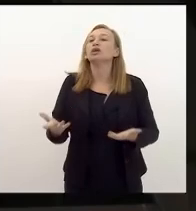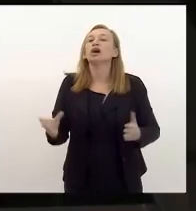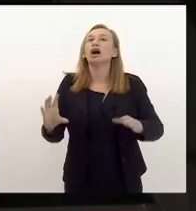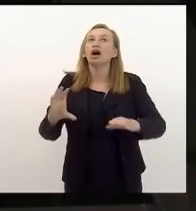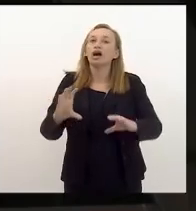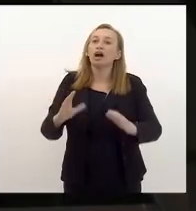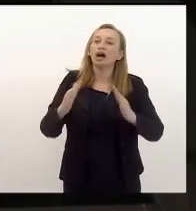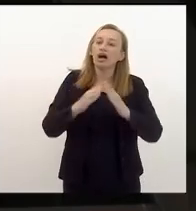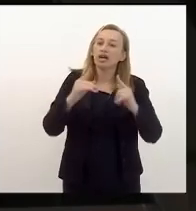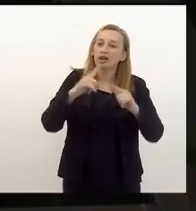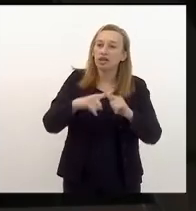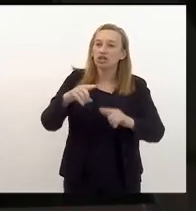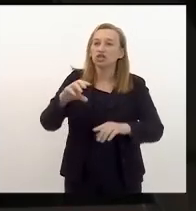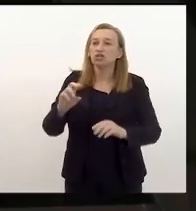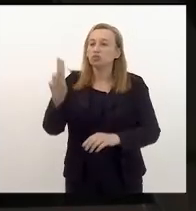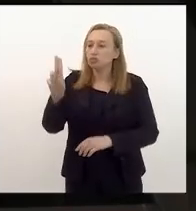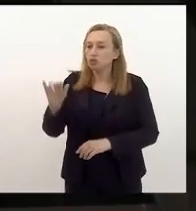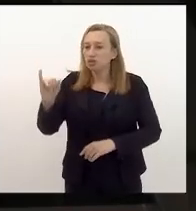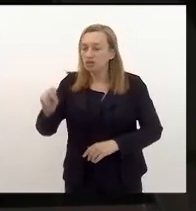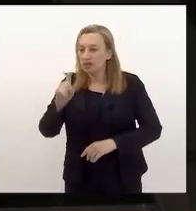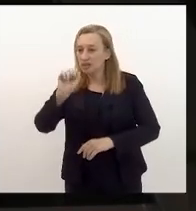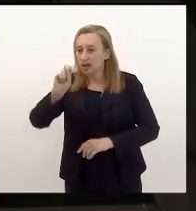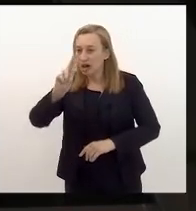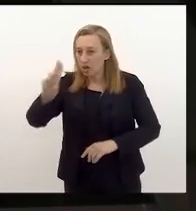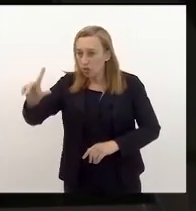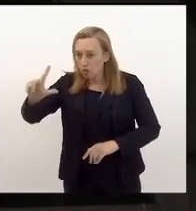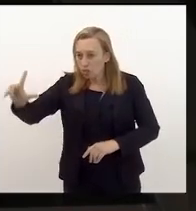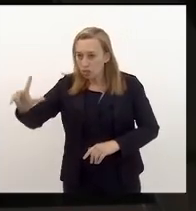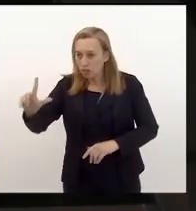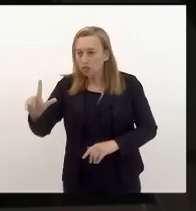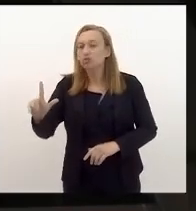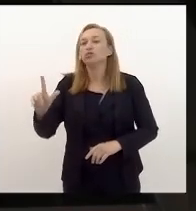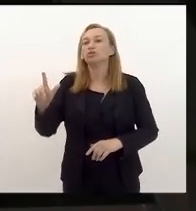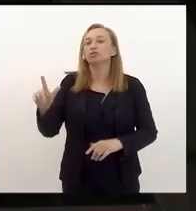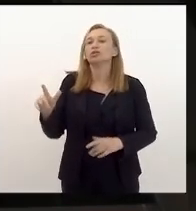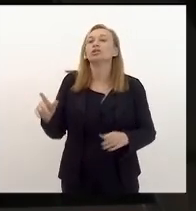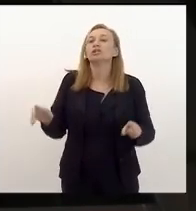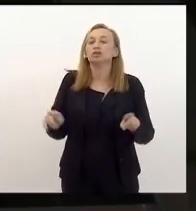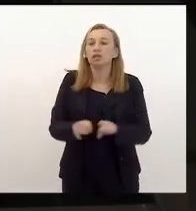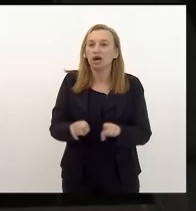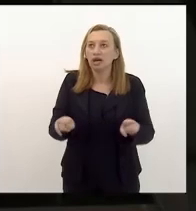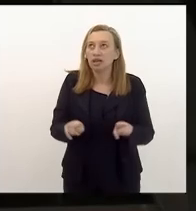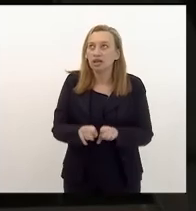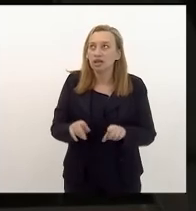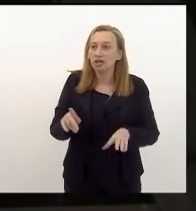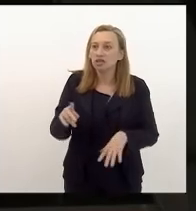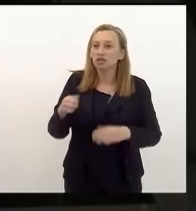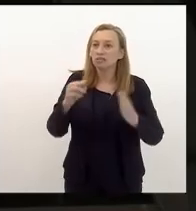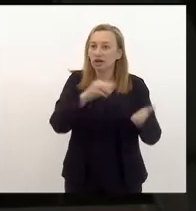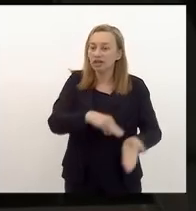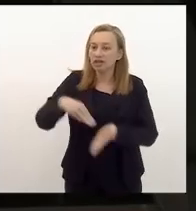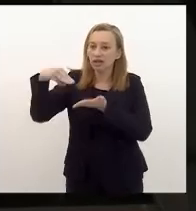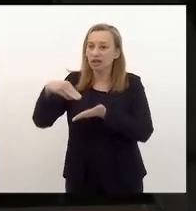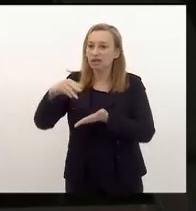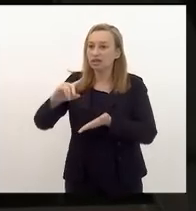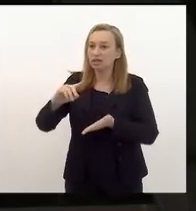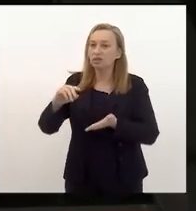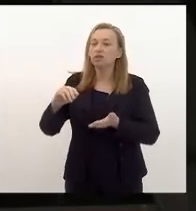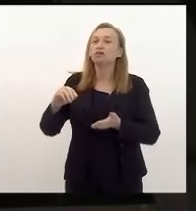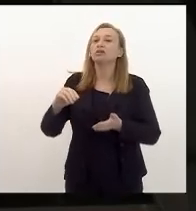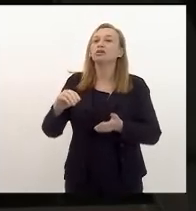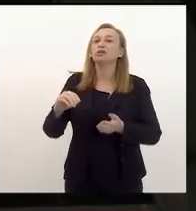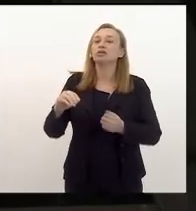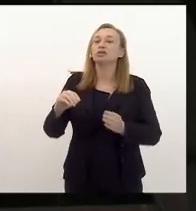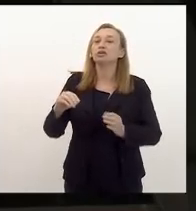Deus, Comunidade Evangélica Sara Nossa Terra, Igreja da Graça, Renascer em Cristo, Maranata e Mundial, Igreja